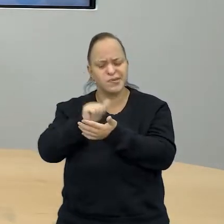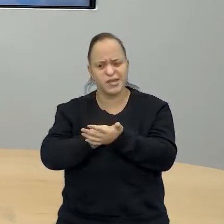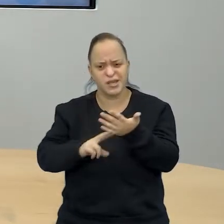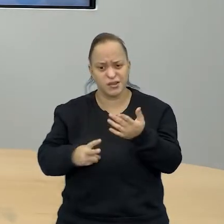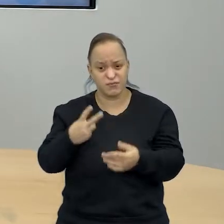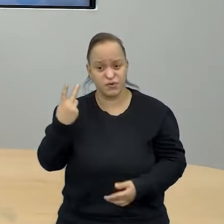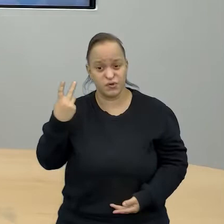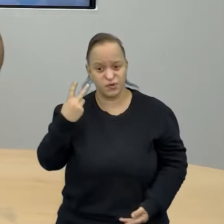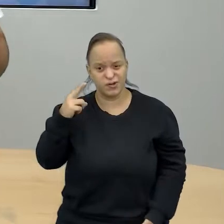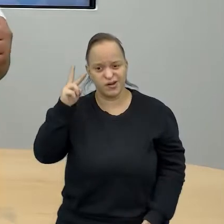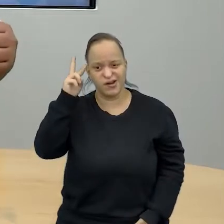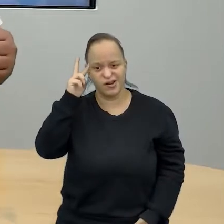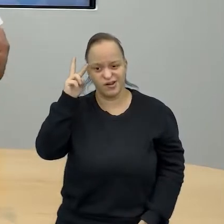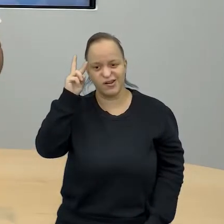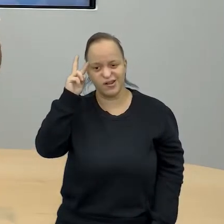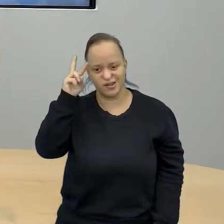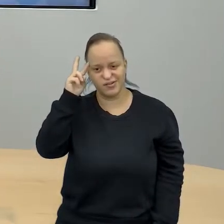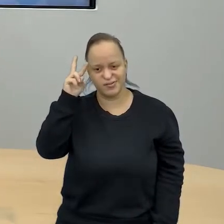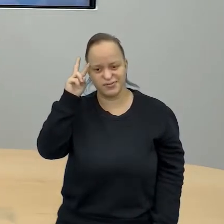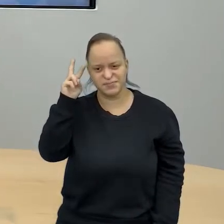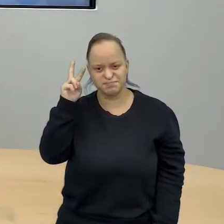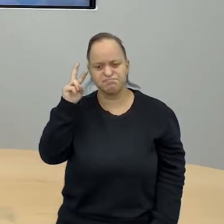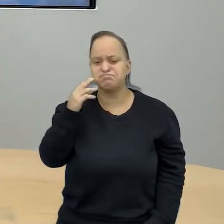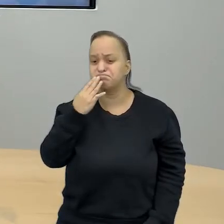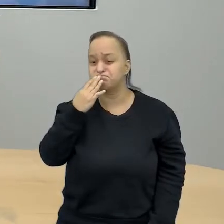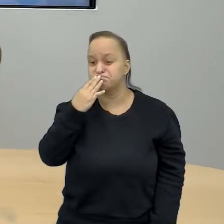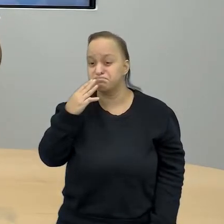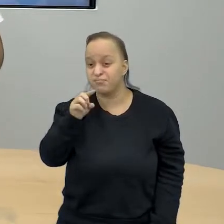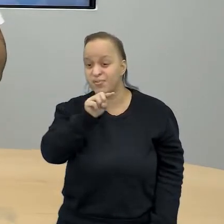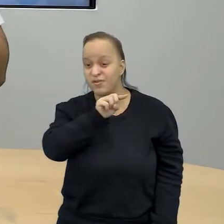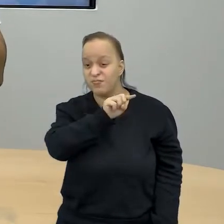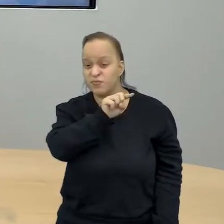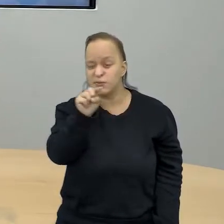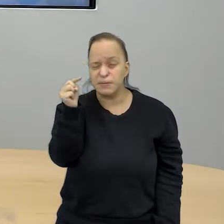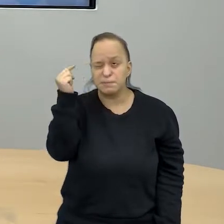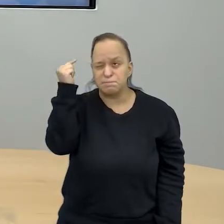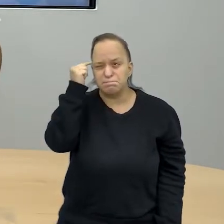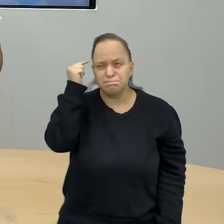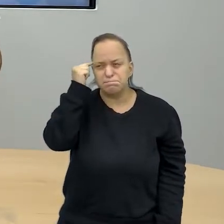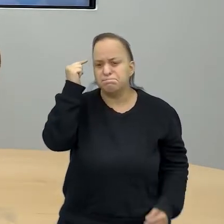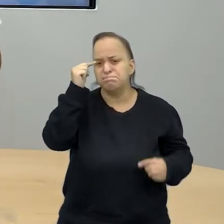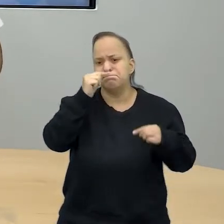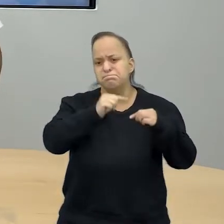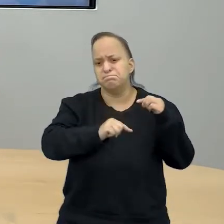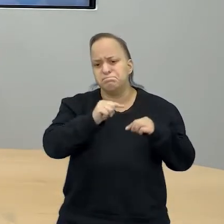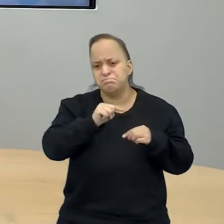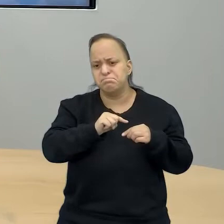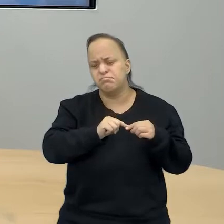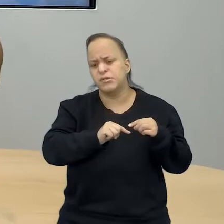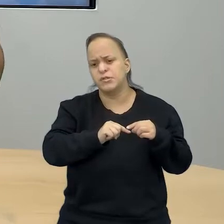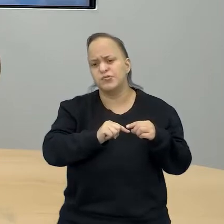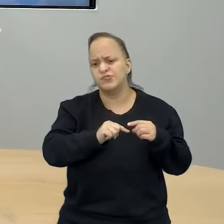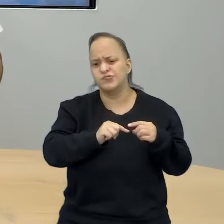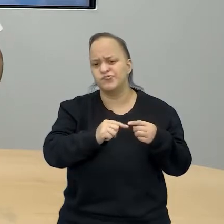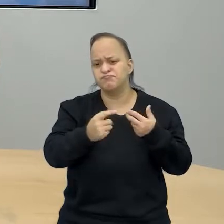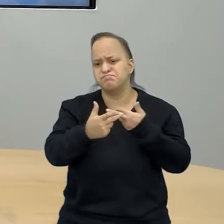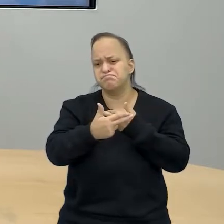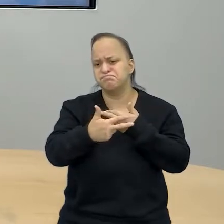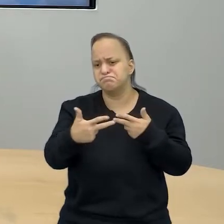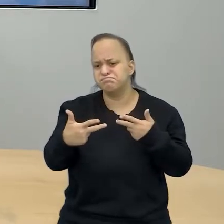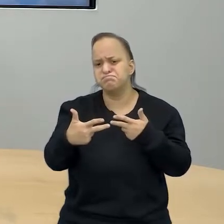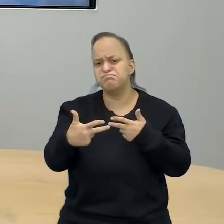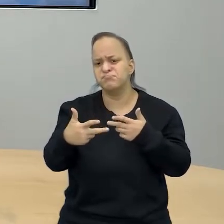Na atividade 2, eu já tinha pedido para vocês começarem a pensar num produto ou num serviço ligado à